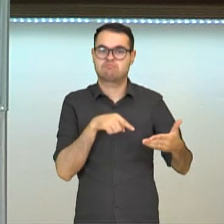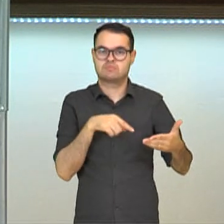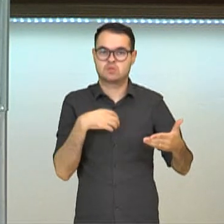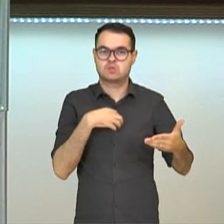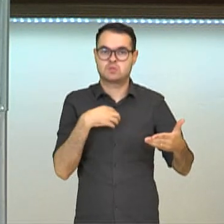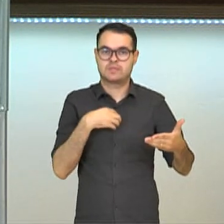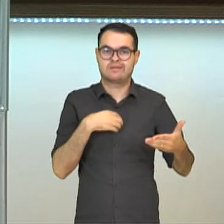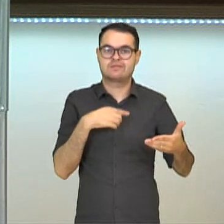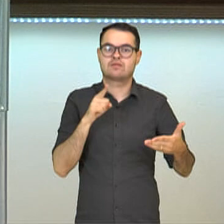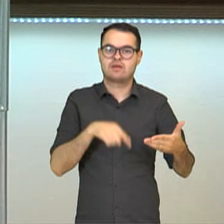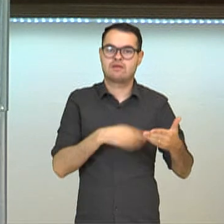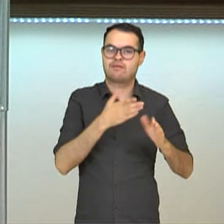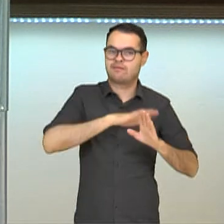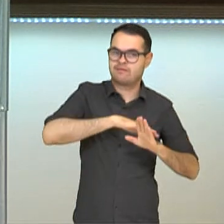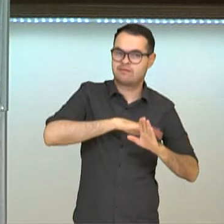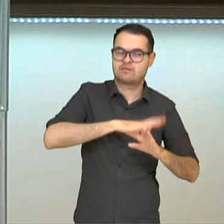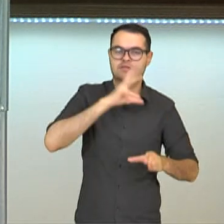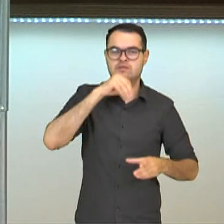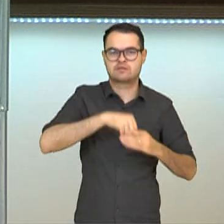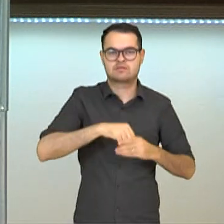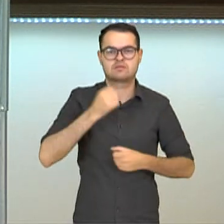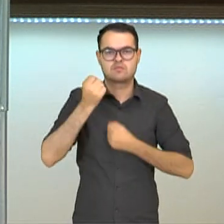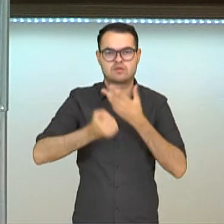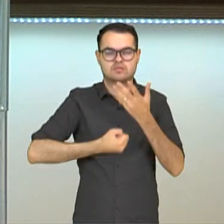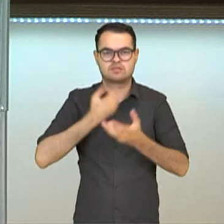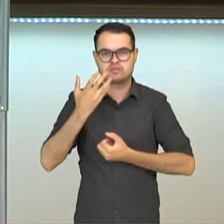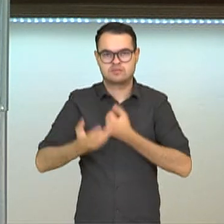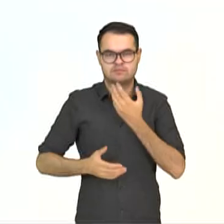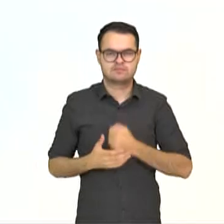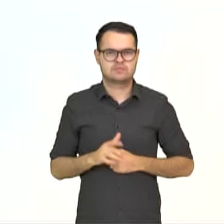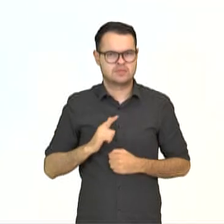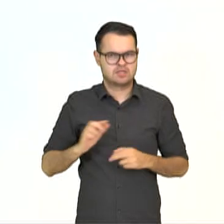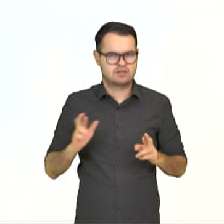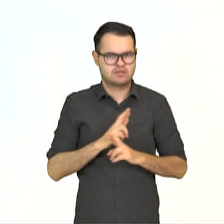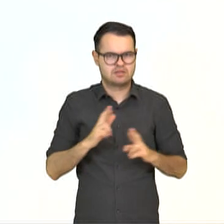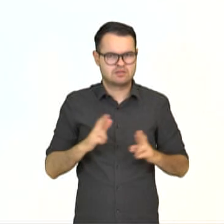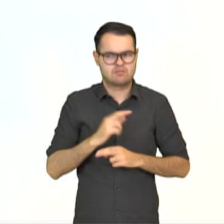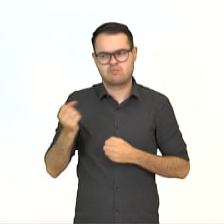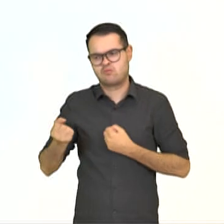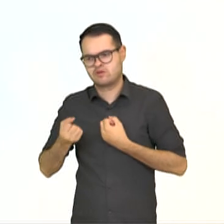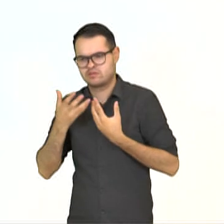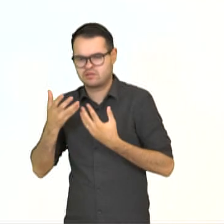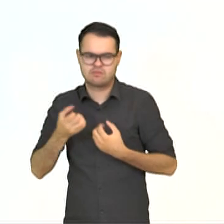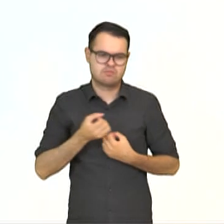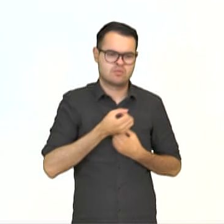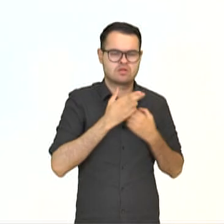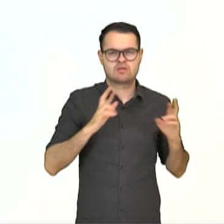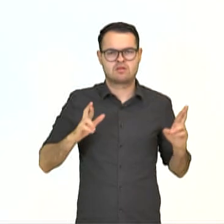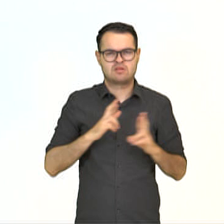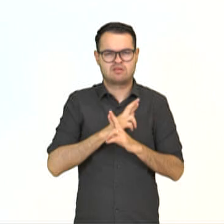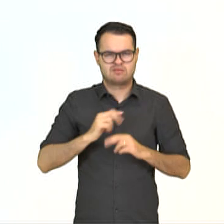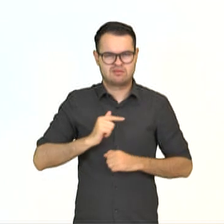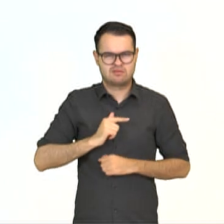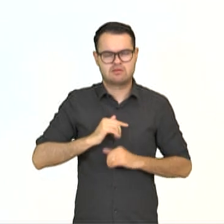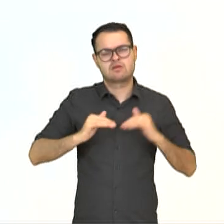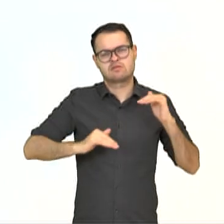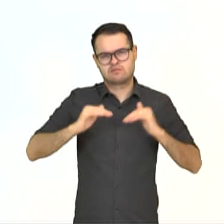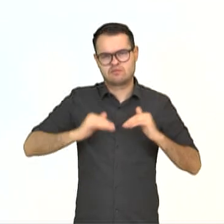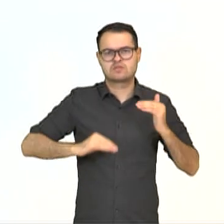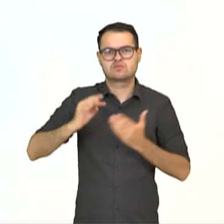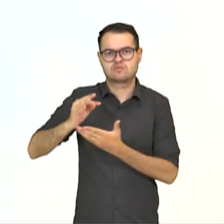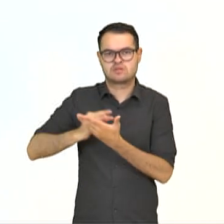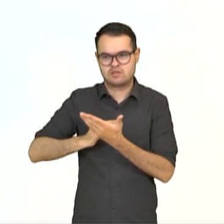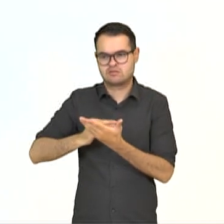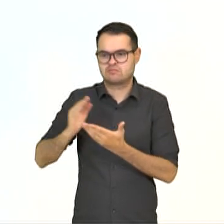é o sentimento que está por trás da poesia. Existe alguma relação entre uma poesia e outra? Muitas vezes os textos